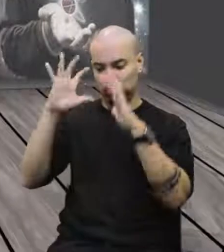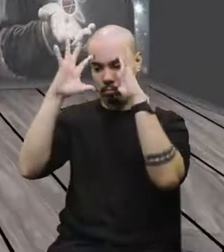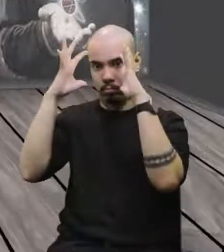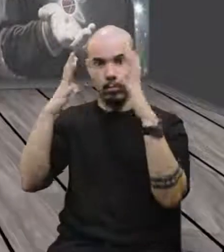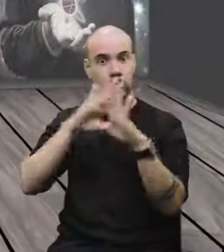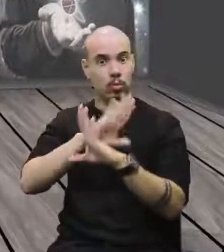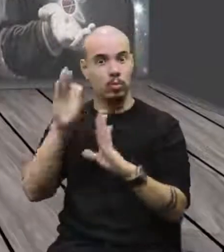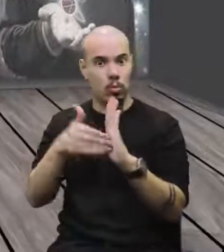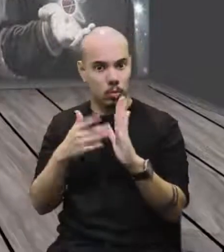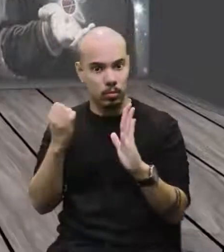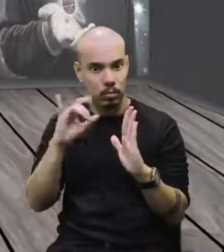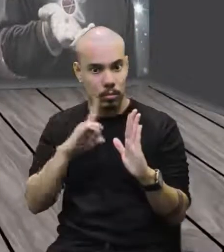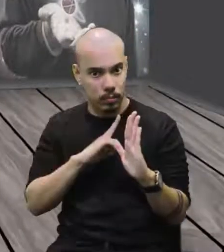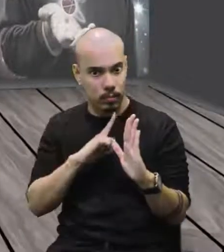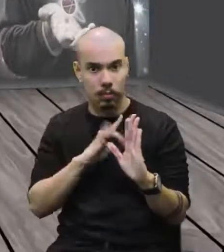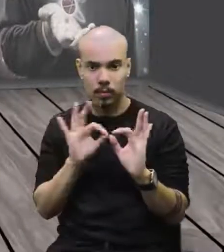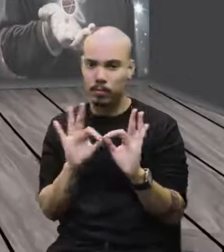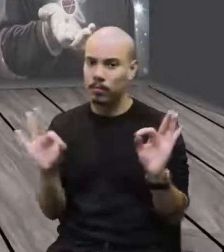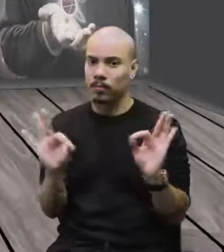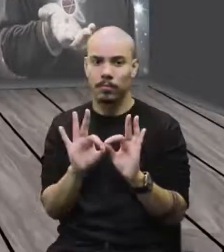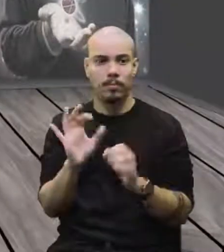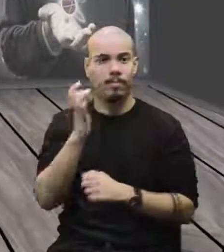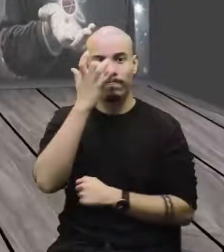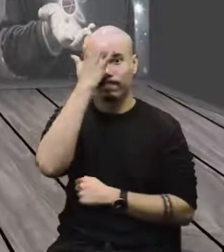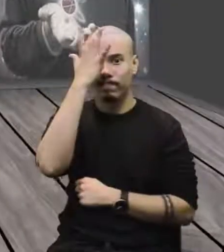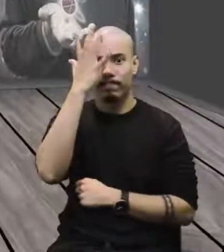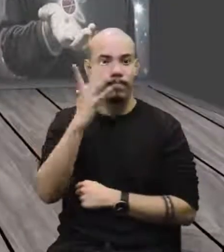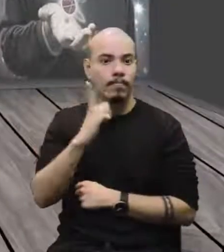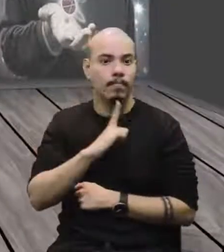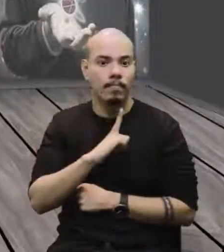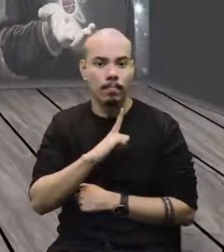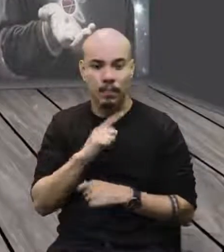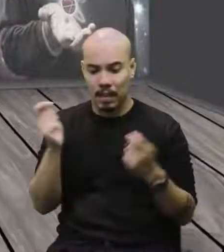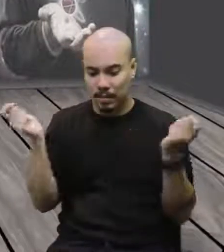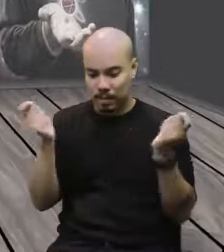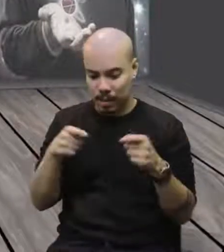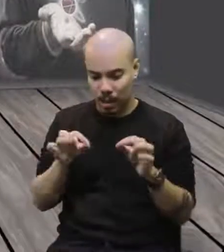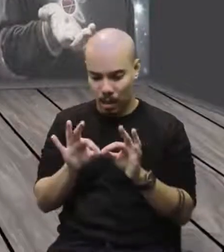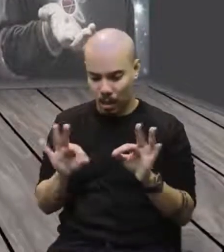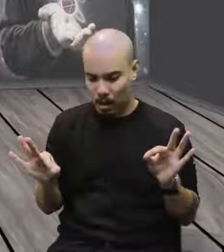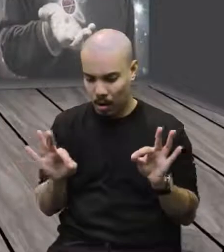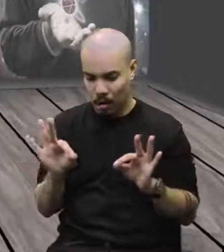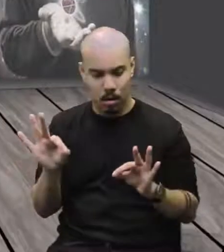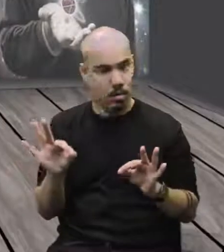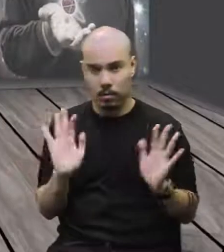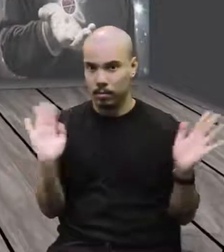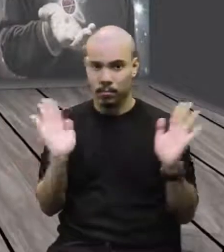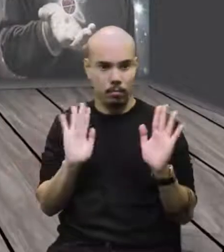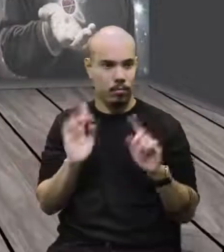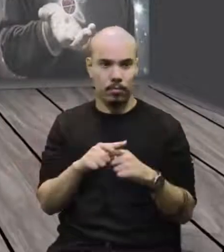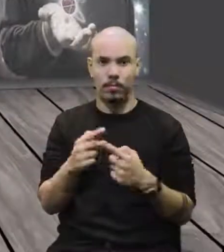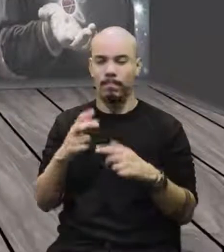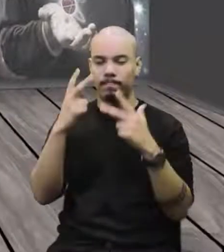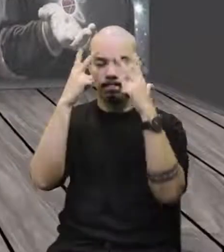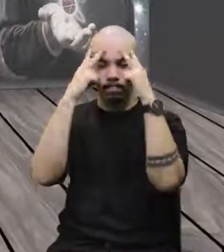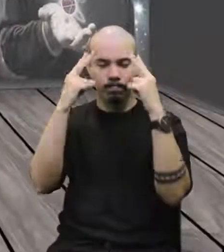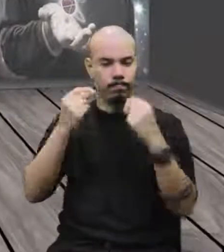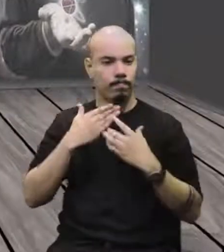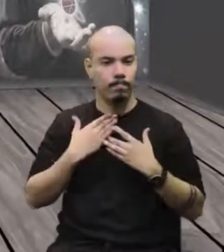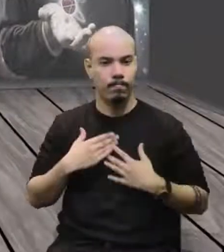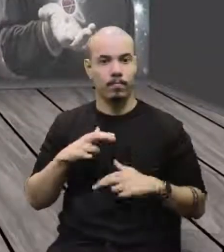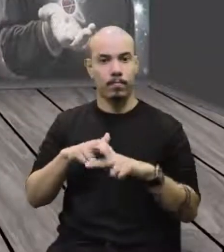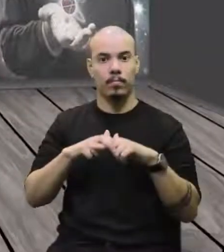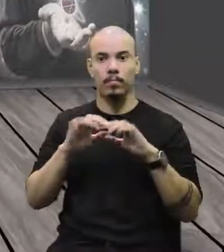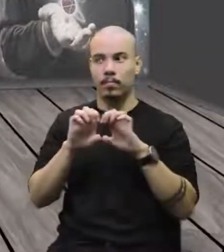corrente. E medir o comprimento do fio é fácil, né? Pegar uma trena, uma régua. Tranquilo. Depende do tamanho. Então, é por isso que as nossas equações